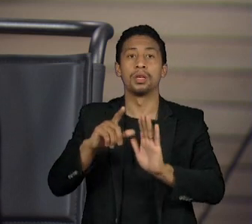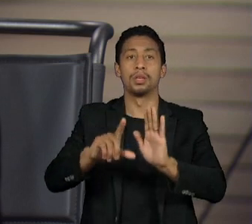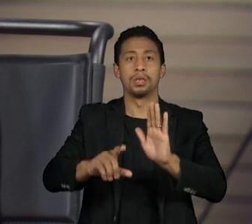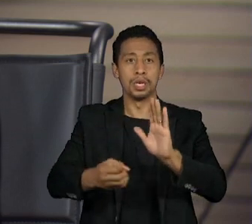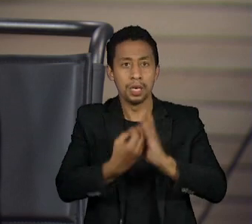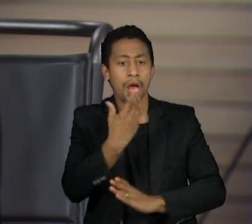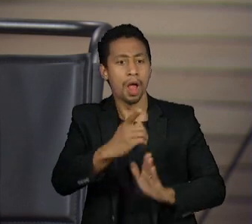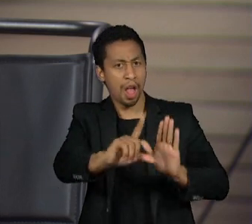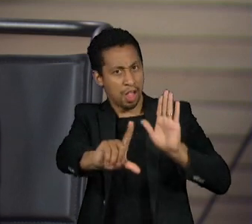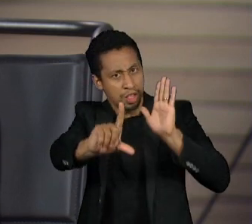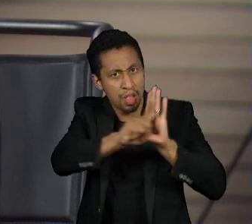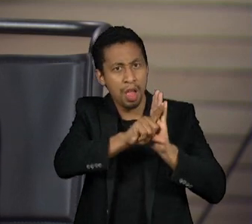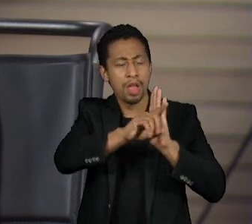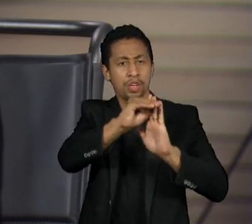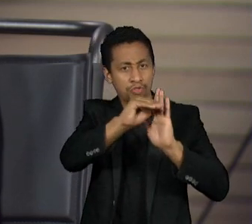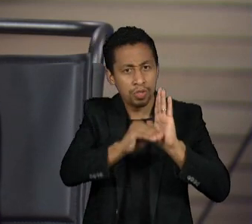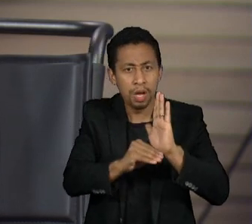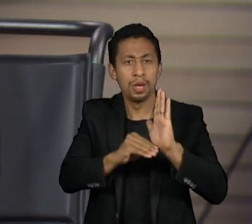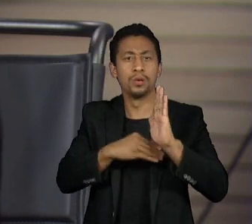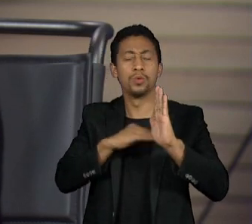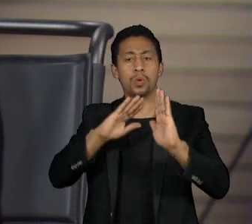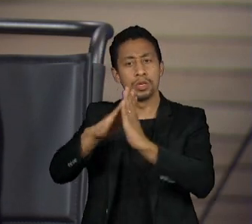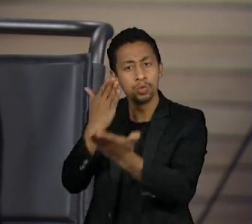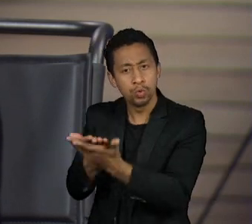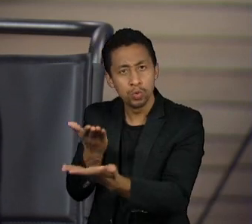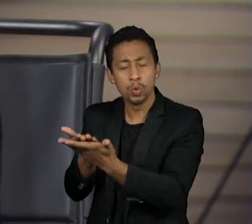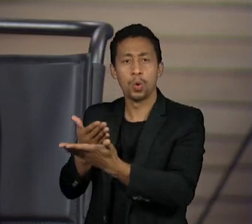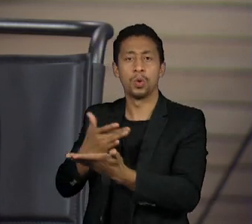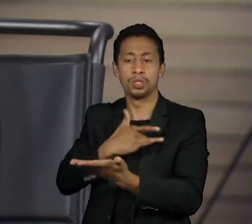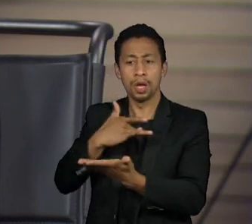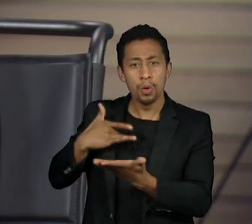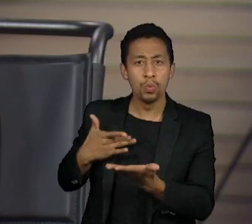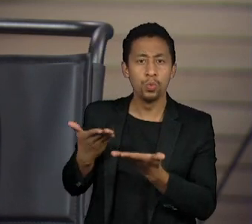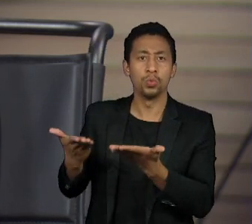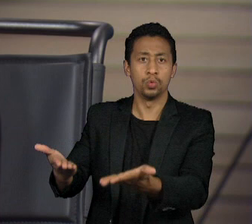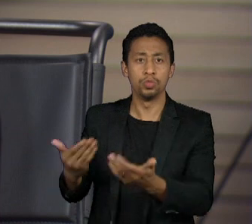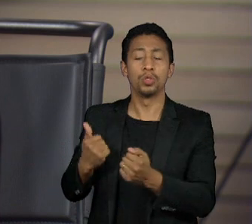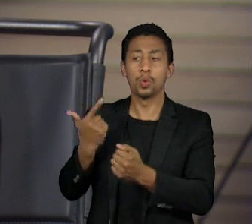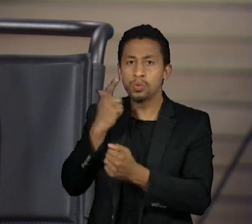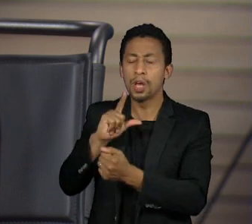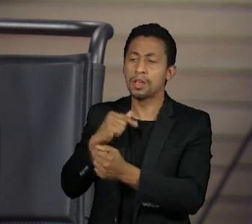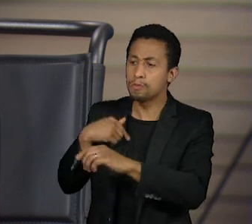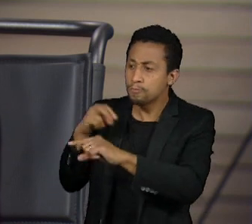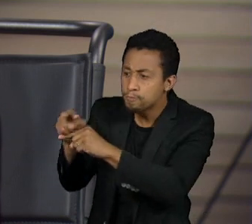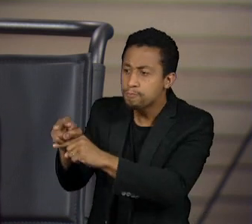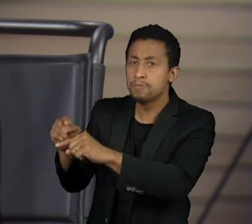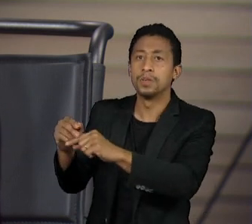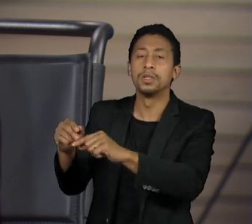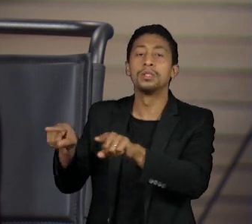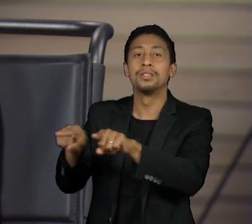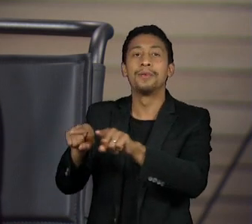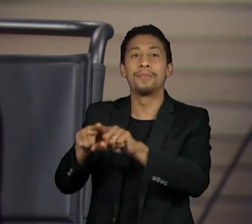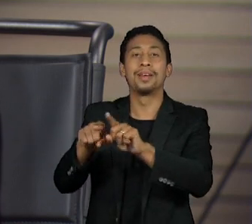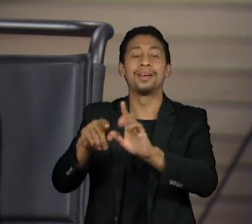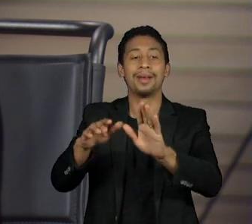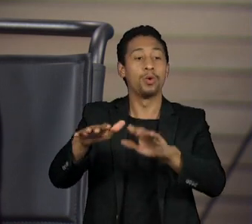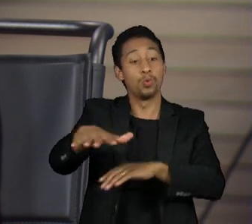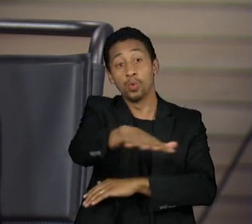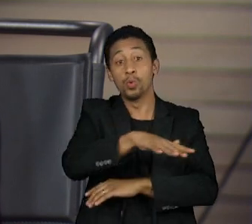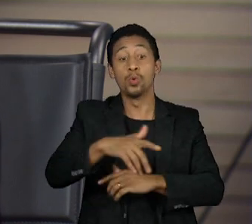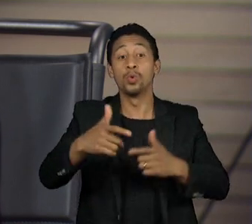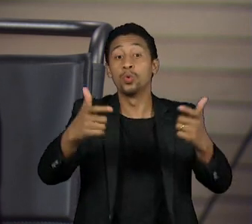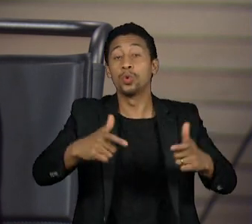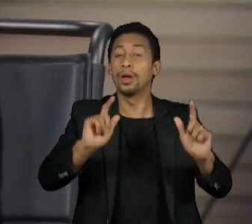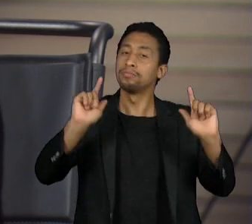por exemplo, acesso à educação, acesso à saúde, né? Quando a gente tem acesso a equipamentos sociais de lazer,